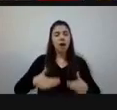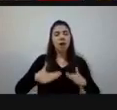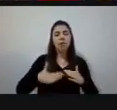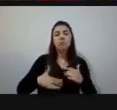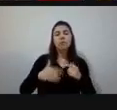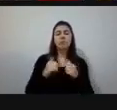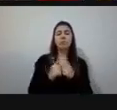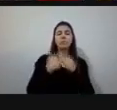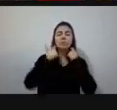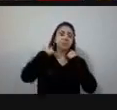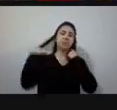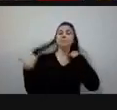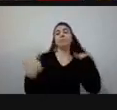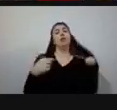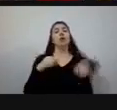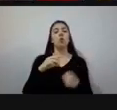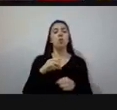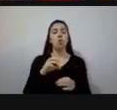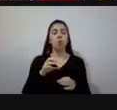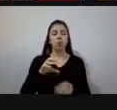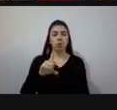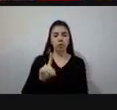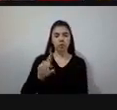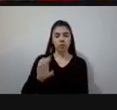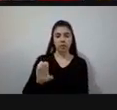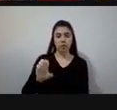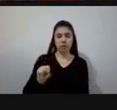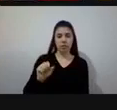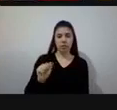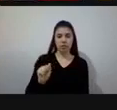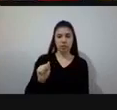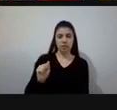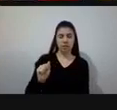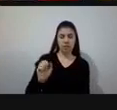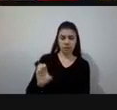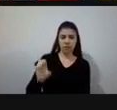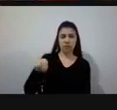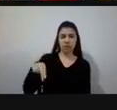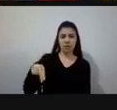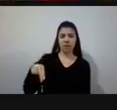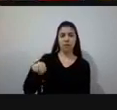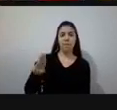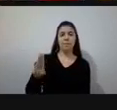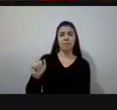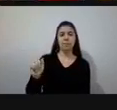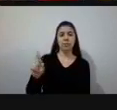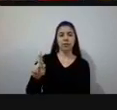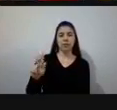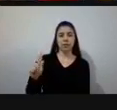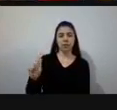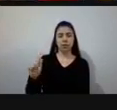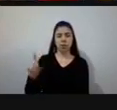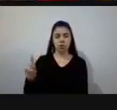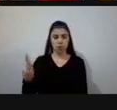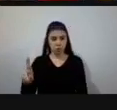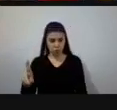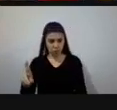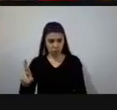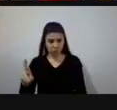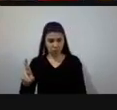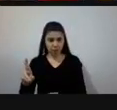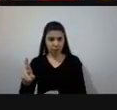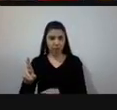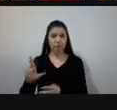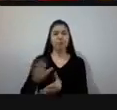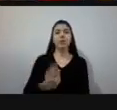Chama-se desembargador Dalto L, é desembargador hoje, mas na época ele era juiz de direito da criança e do adolescente. Isso se transformou em lei,